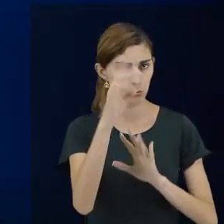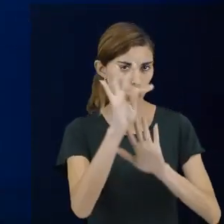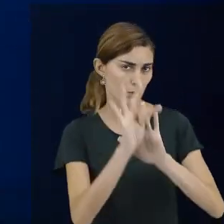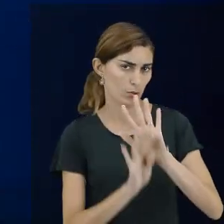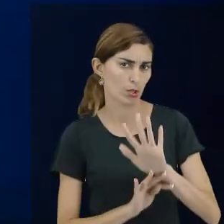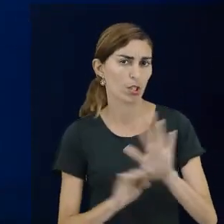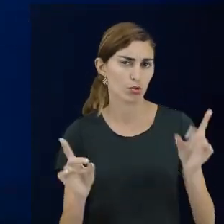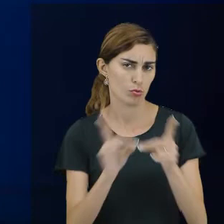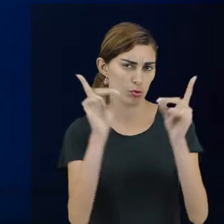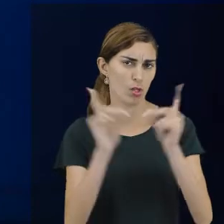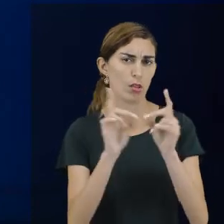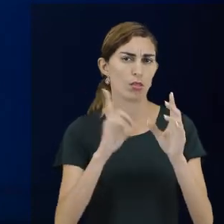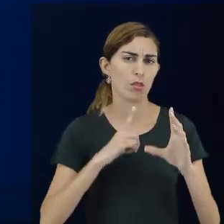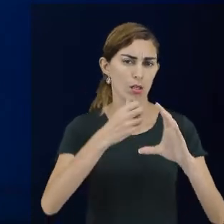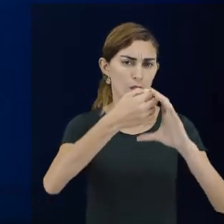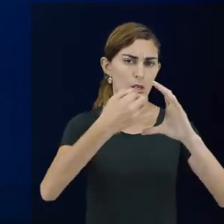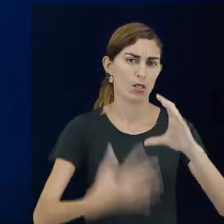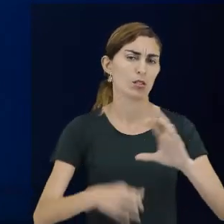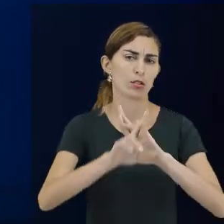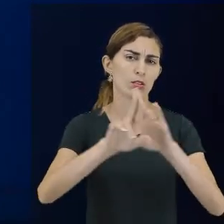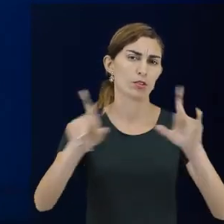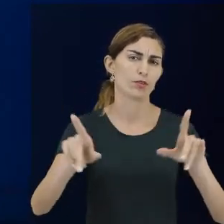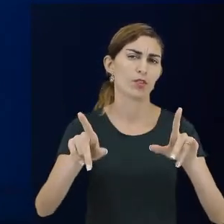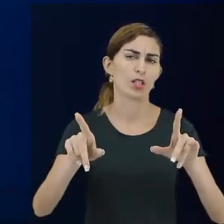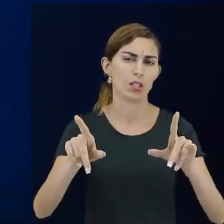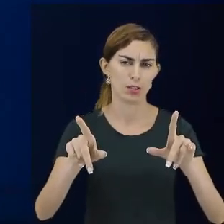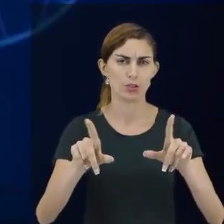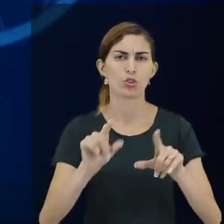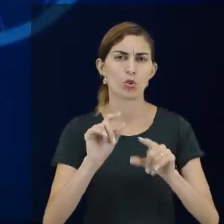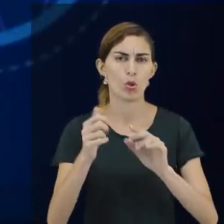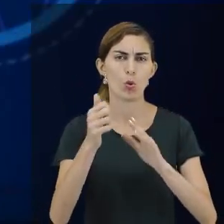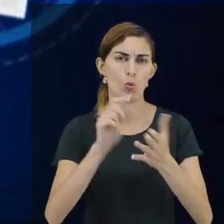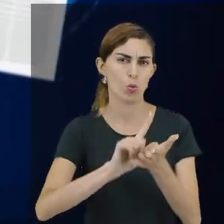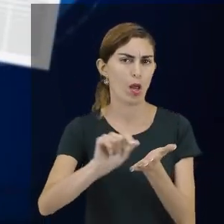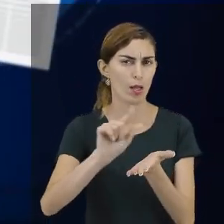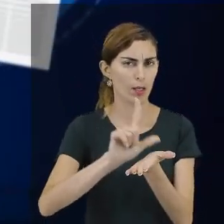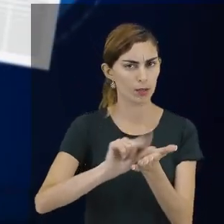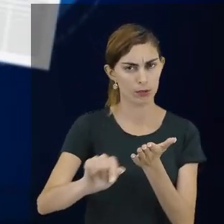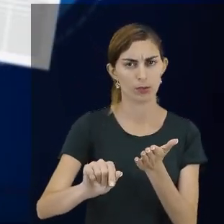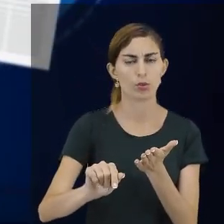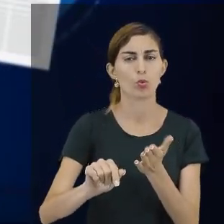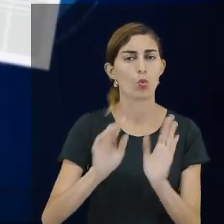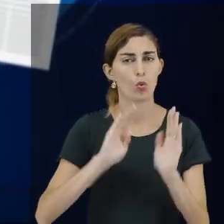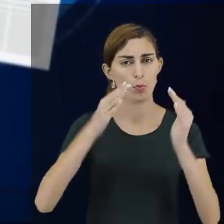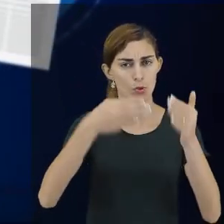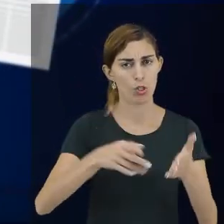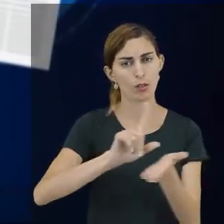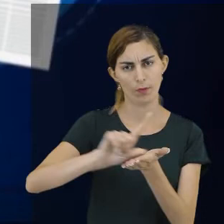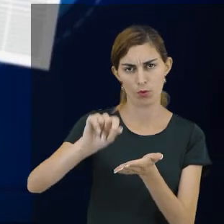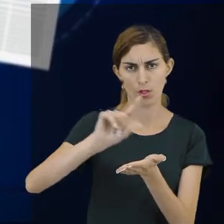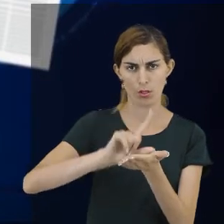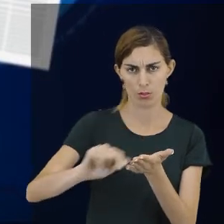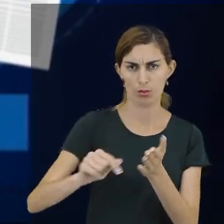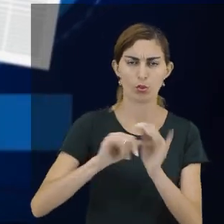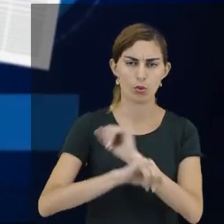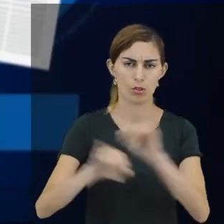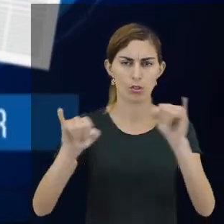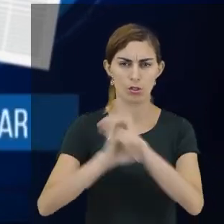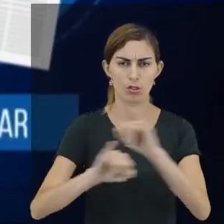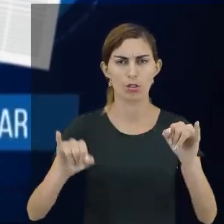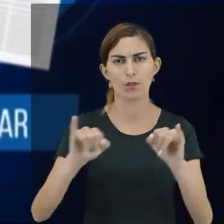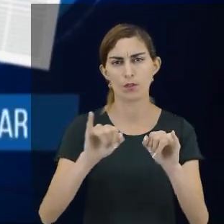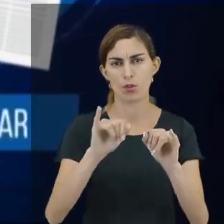Um texto didático tem características diferentes daquelas adotadas em um artigo científico. O objetivo do artigo é o de